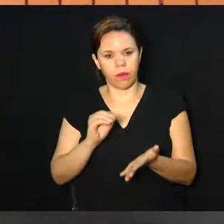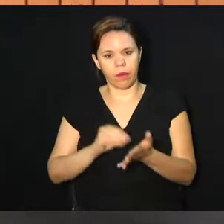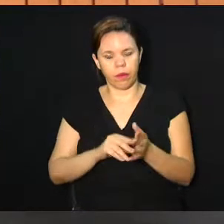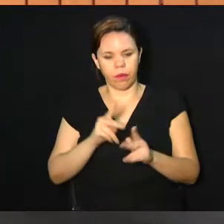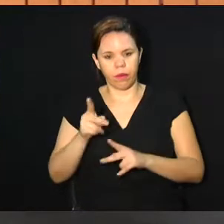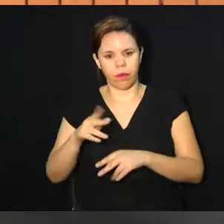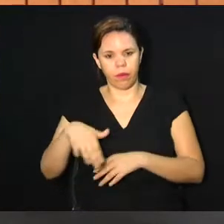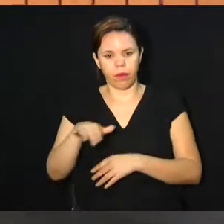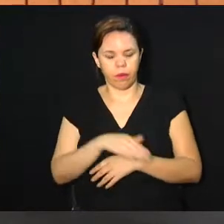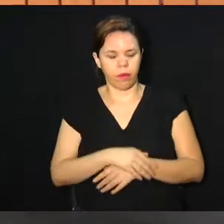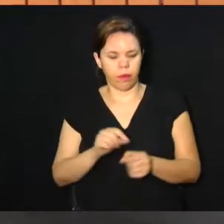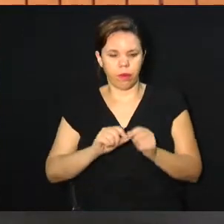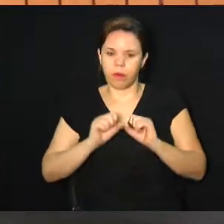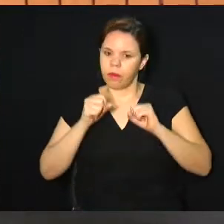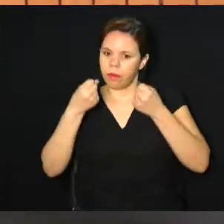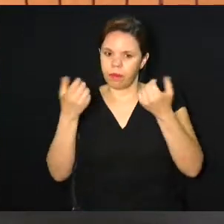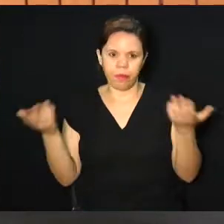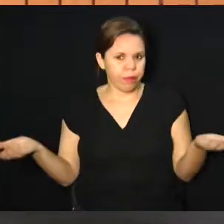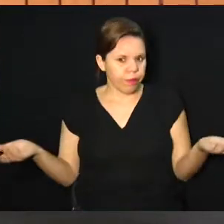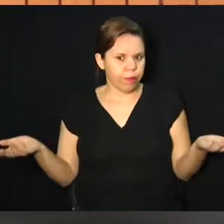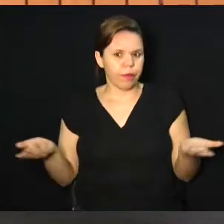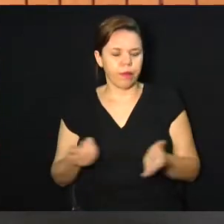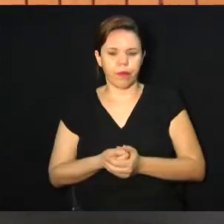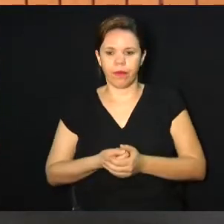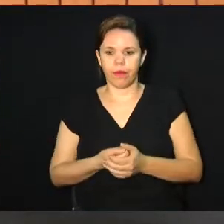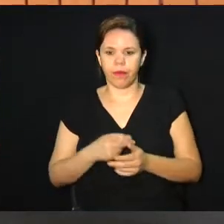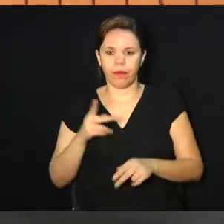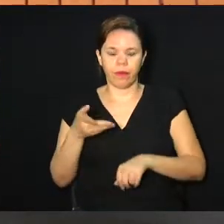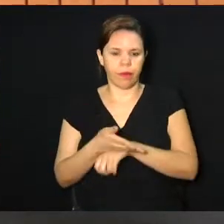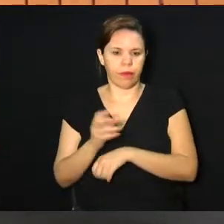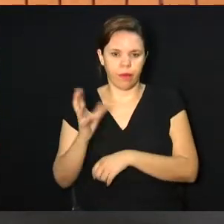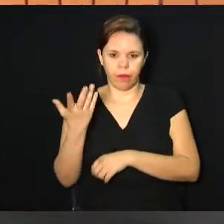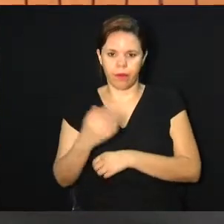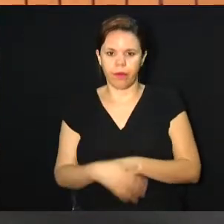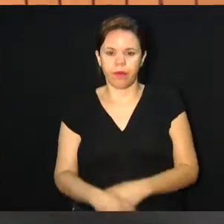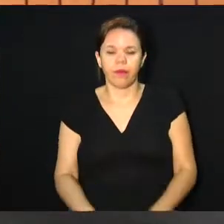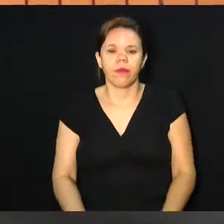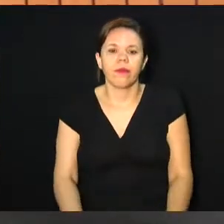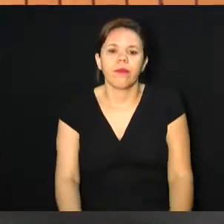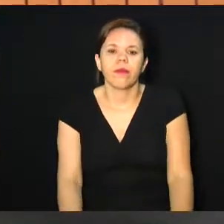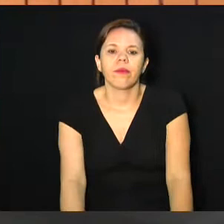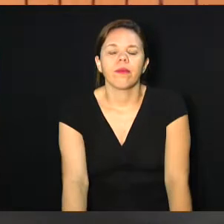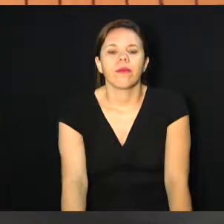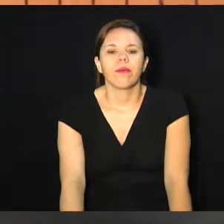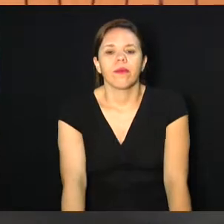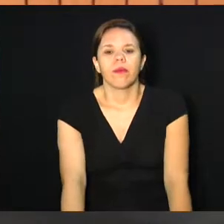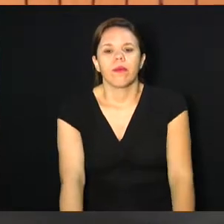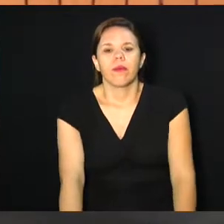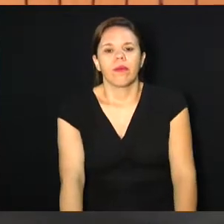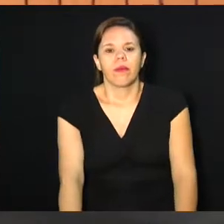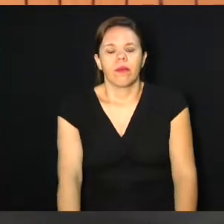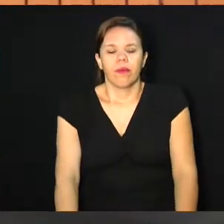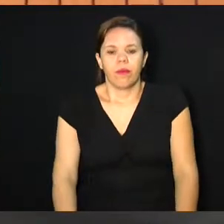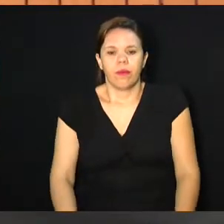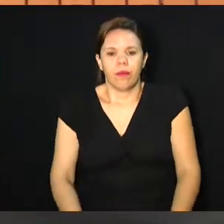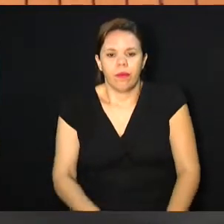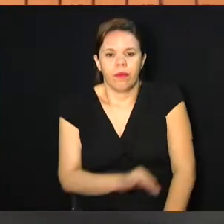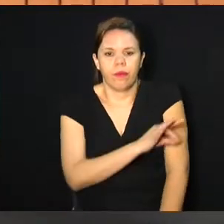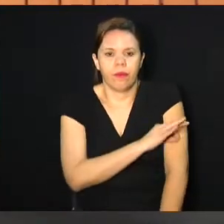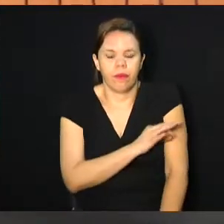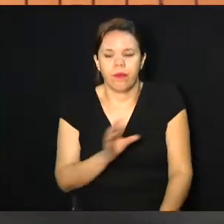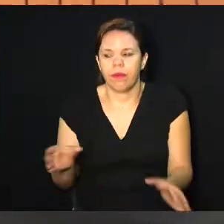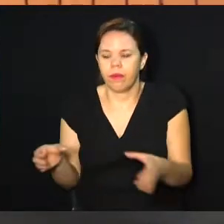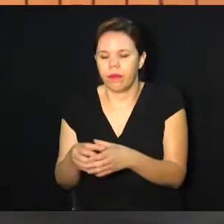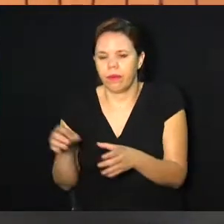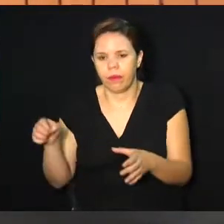população se ela não faz nenhum esforço para que a participação ocorra. Então, deixo esse apelo para a Prefeitura, e para a